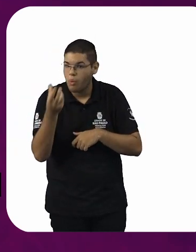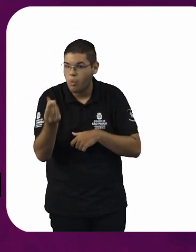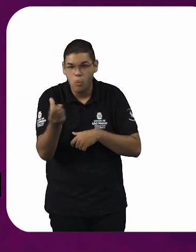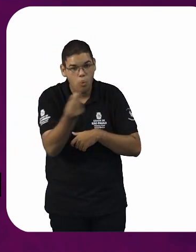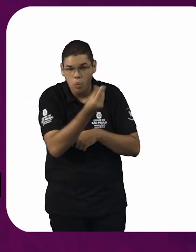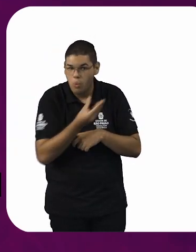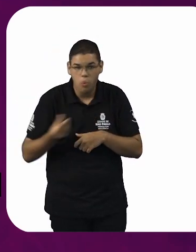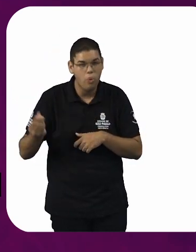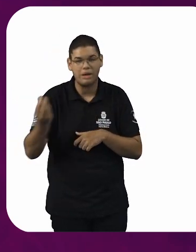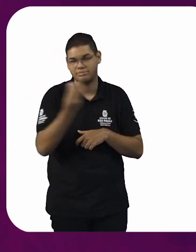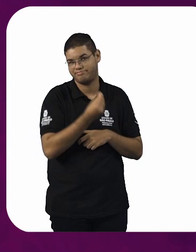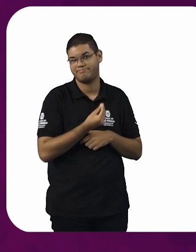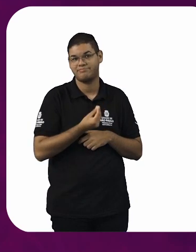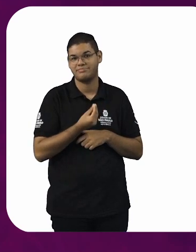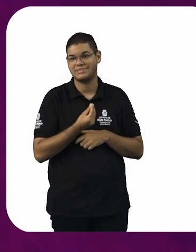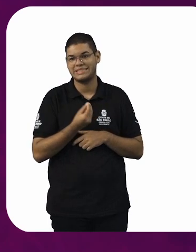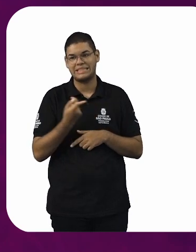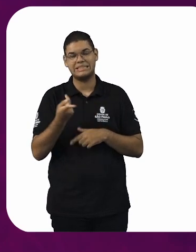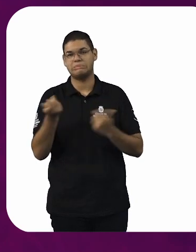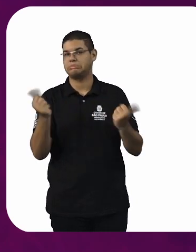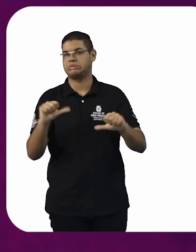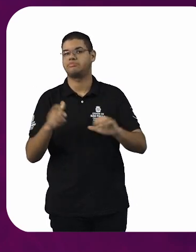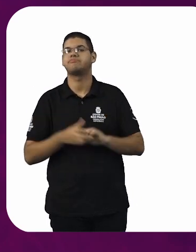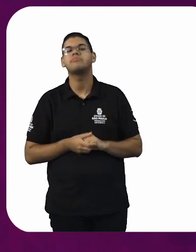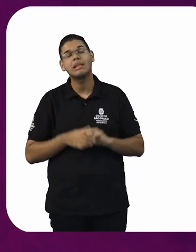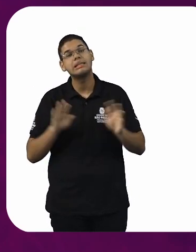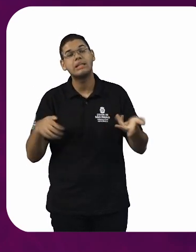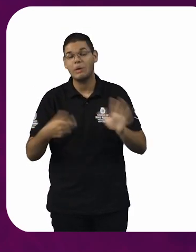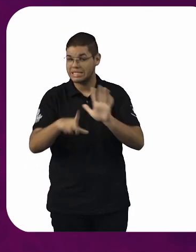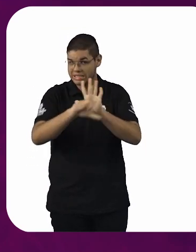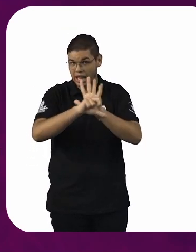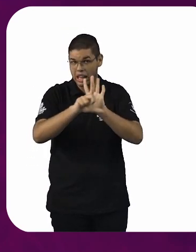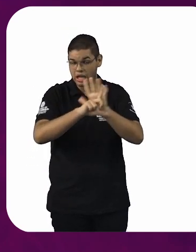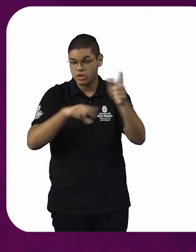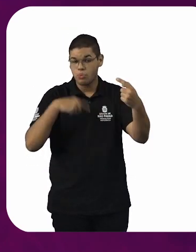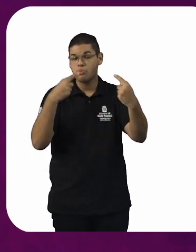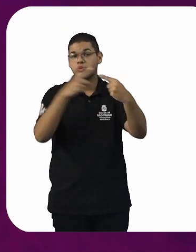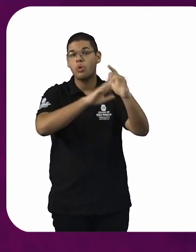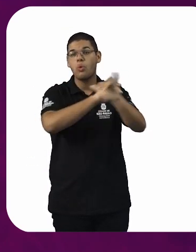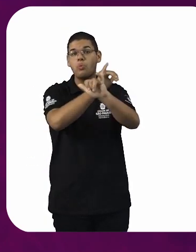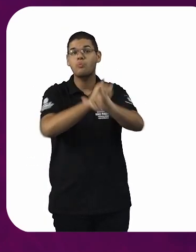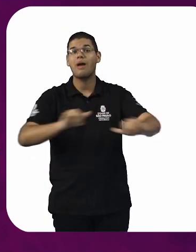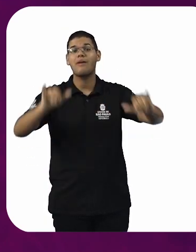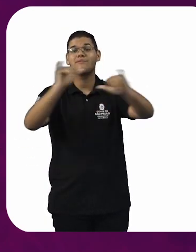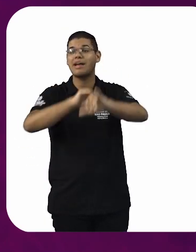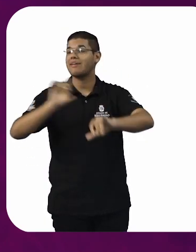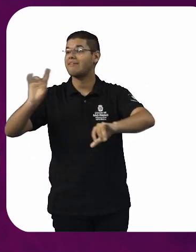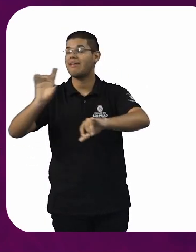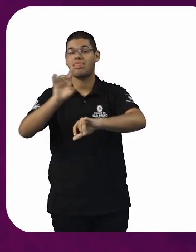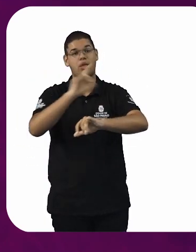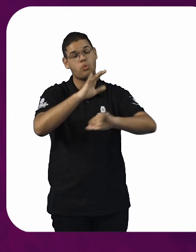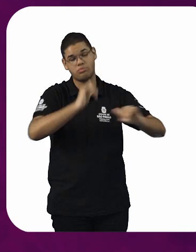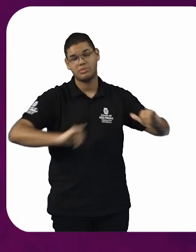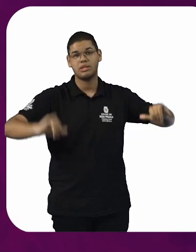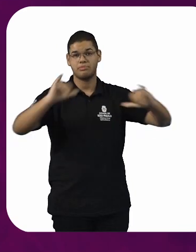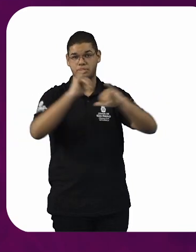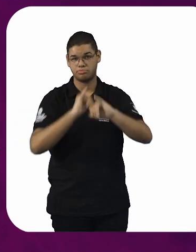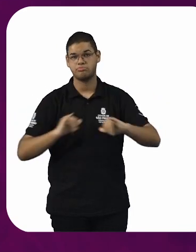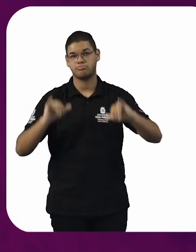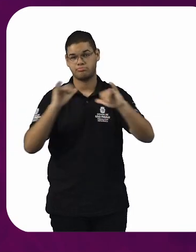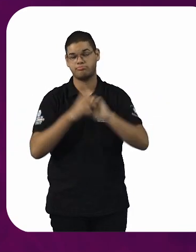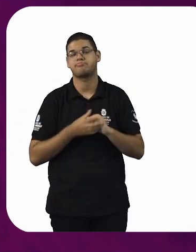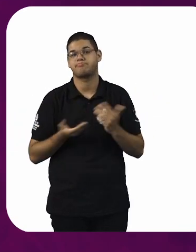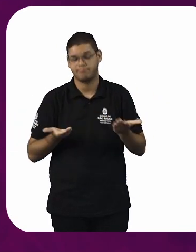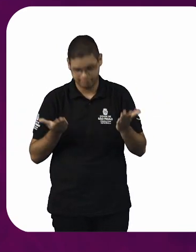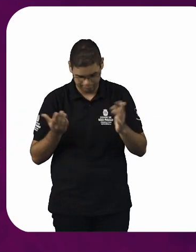ela trouxe uma objetividade a cada uma dessas condutas, saiu do subjetivismo. Então, a gente